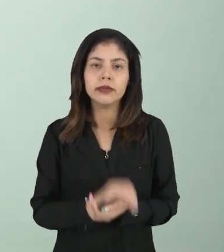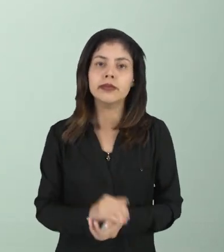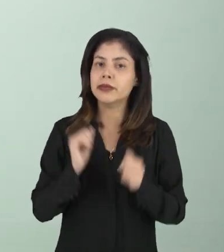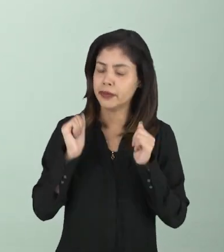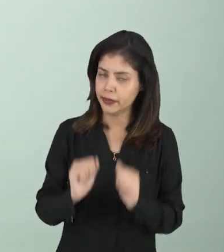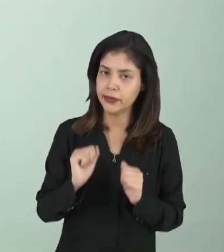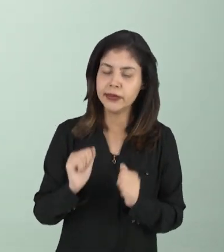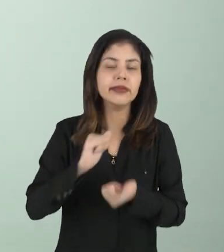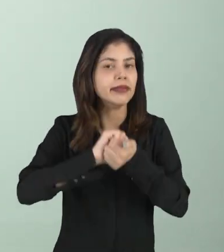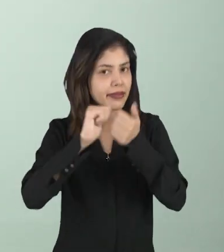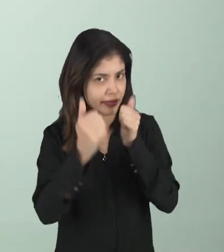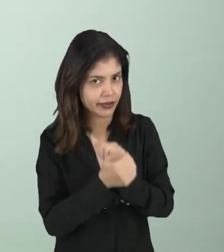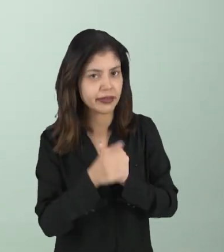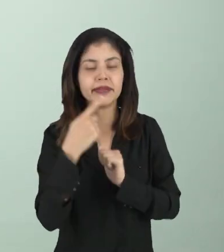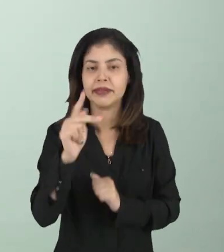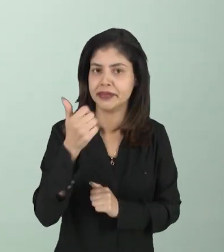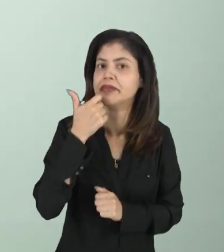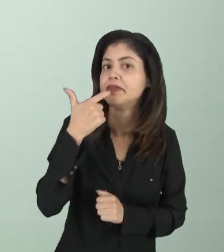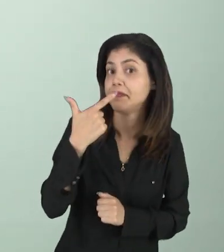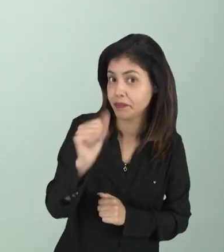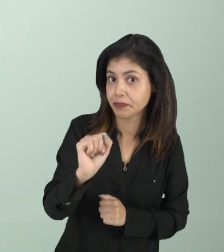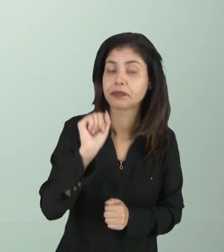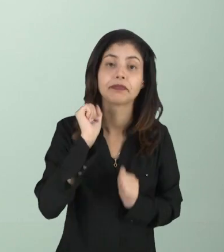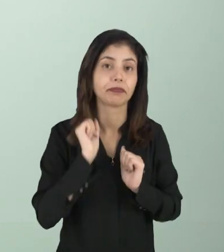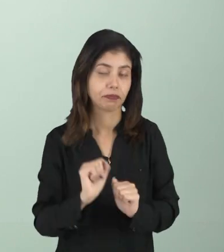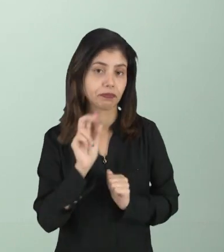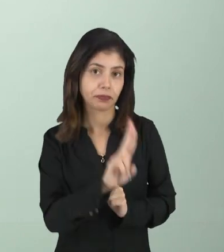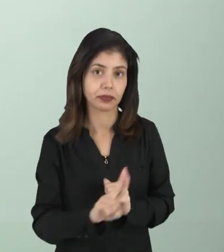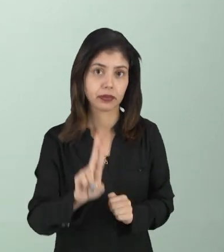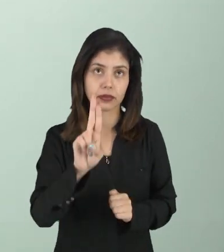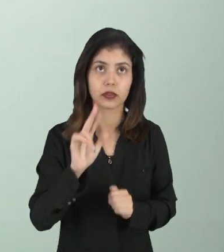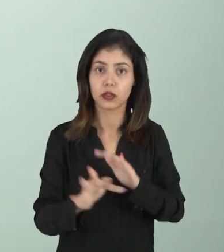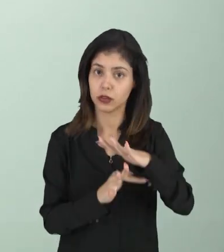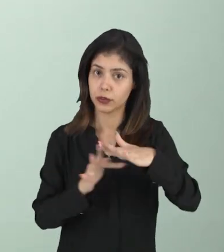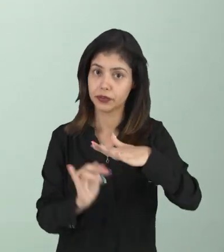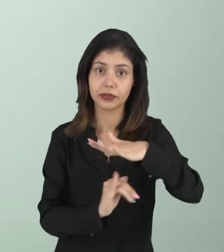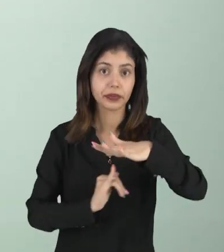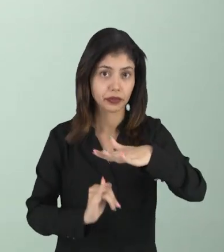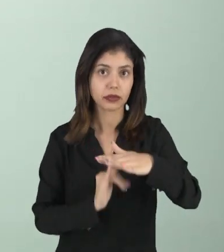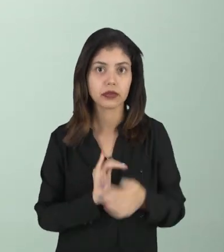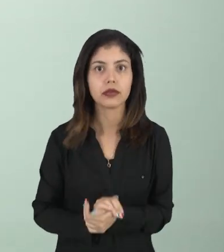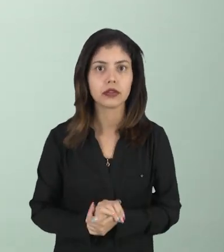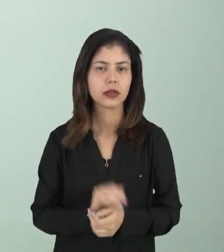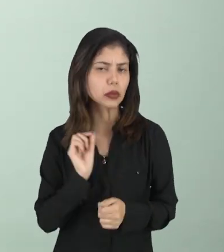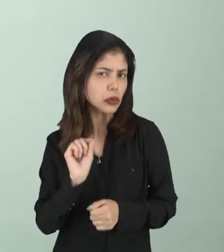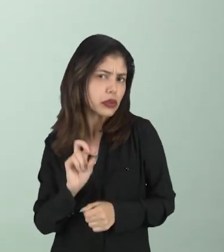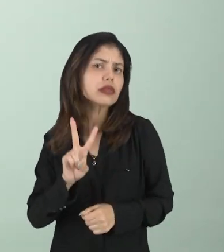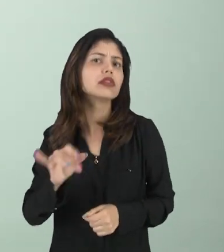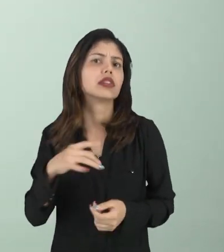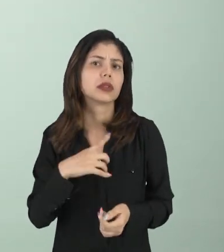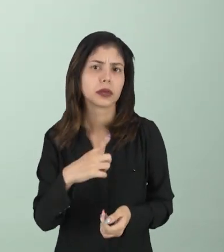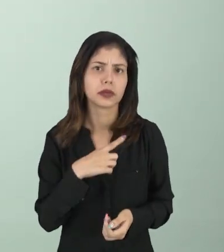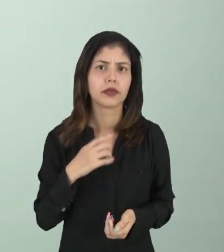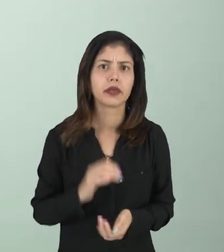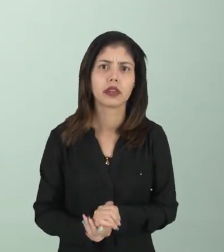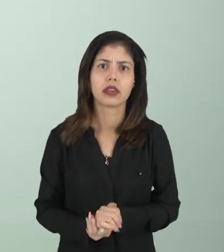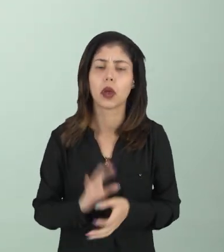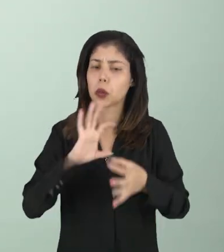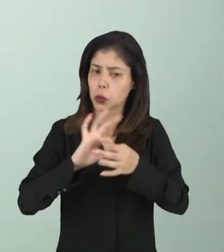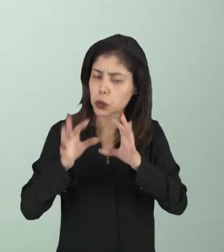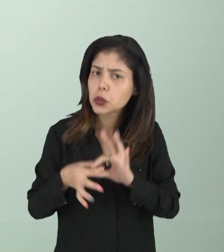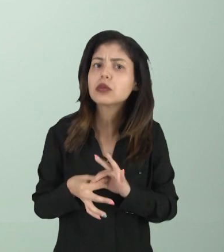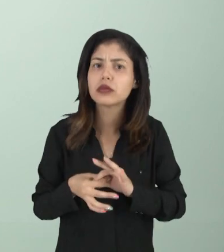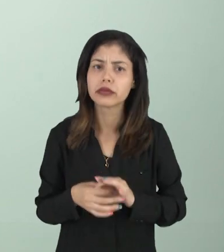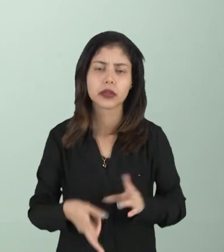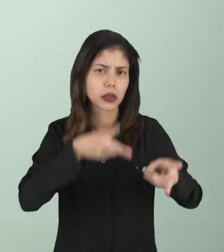pode adequar a sua linguagem, você pode utilizar o formal e o informal. O que vai depender é o